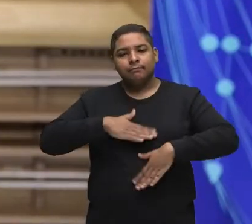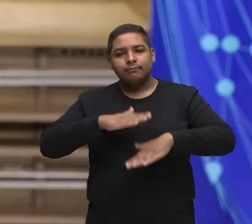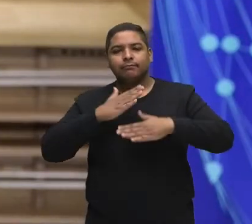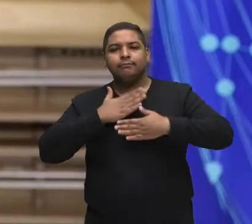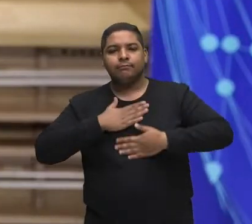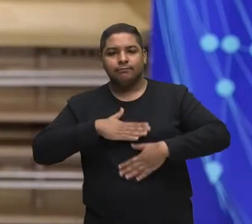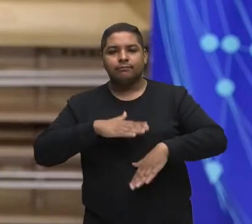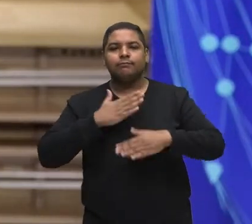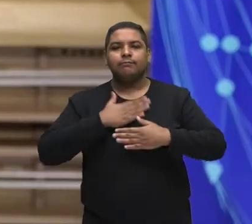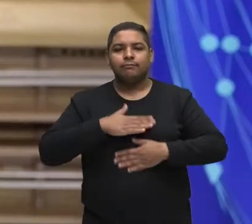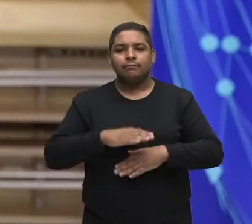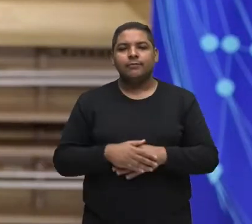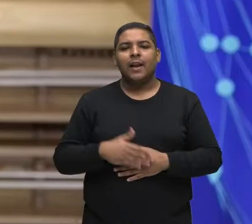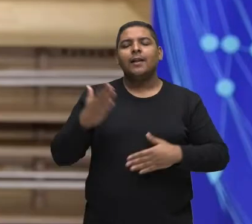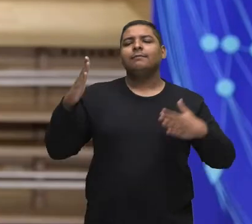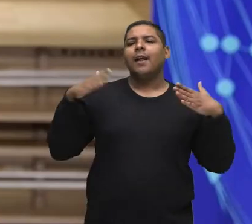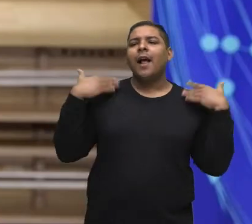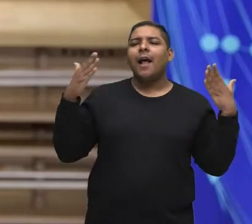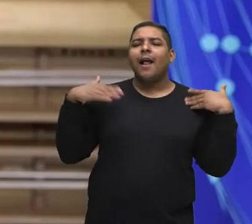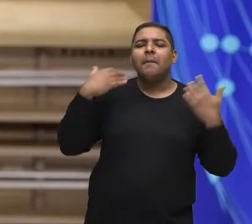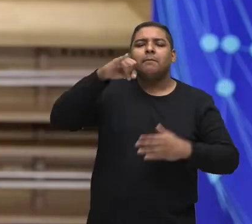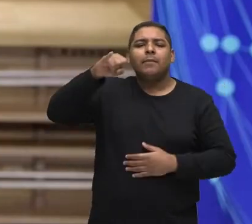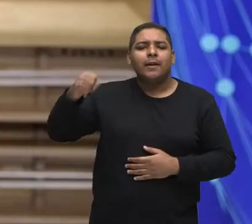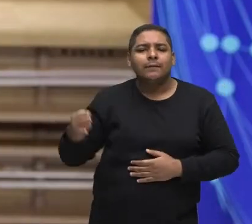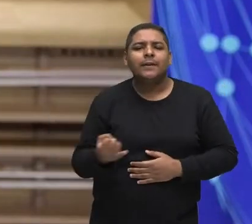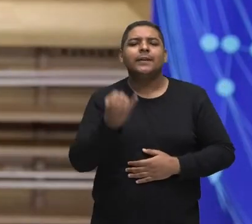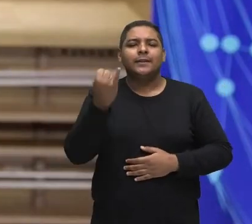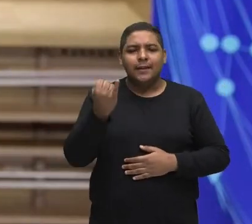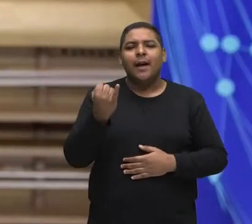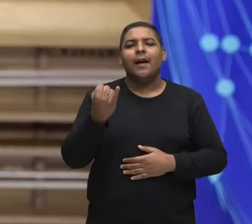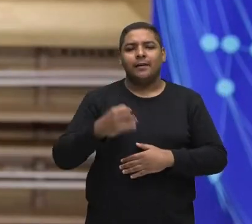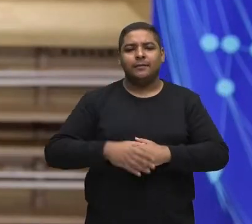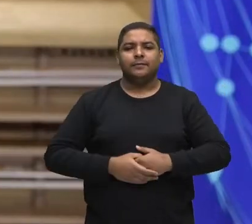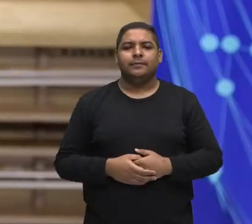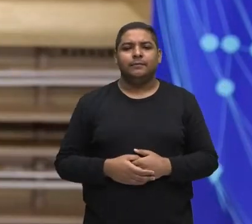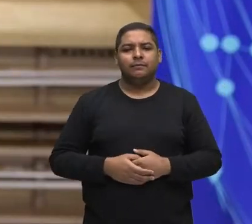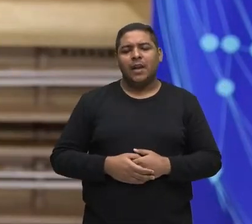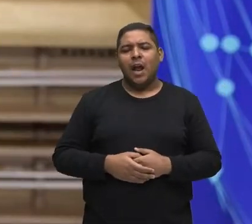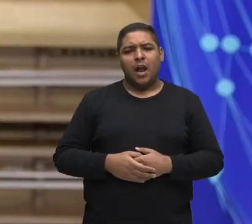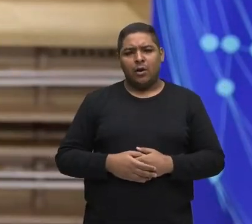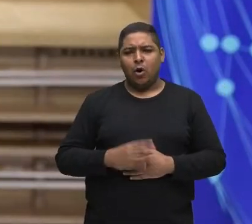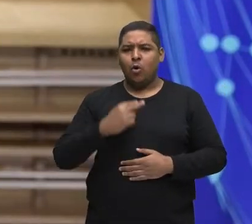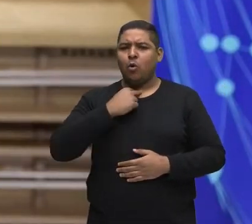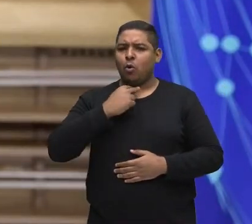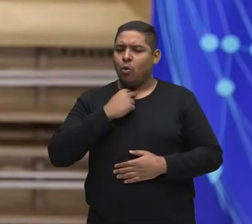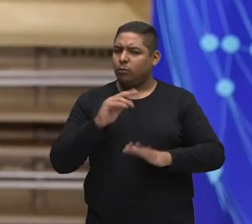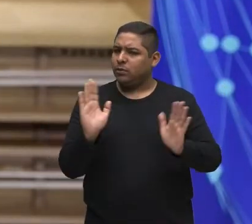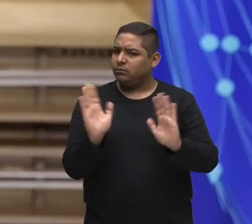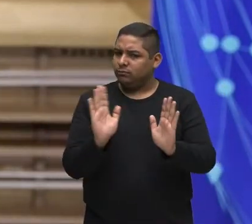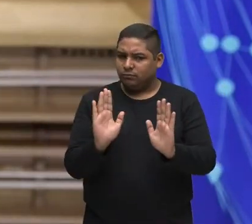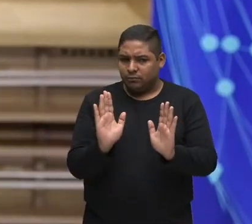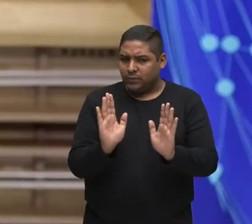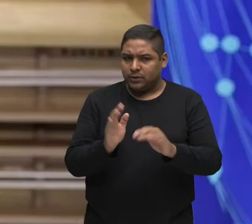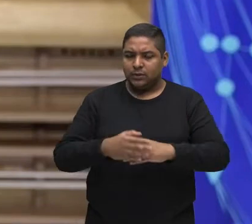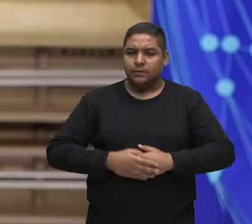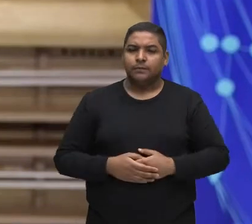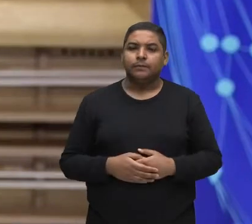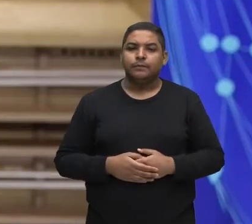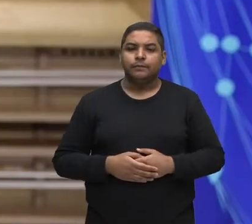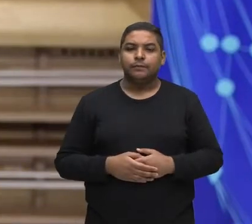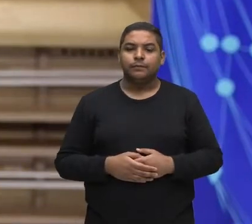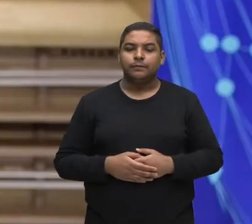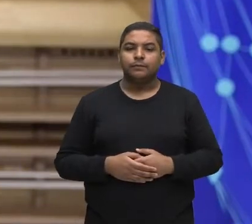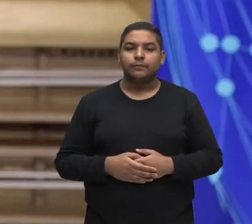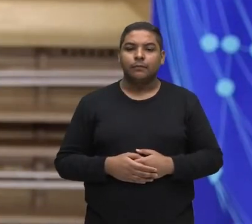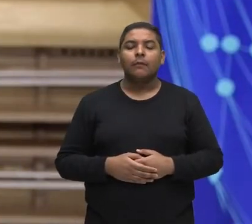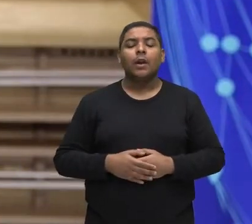usufruir de atividades de lazer. Sem culpa, tá? Se você tiver uma rotina bem estabelecida, se organizando e